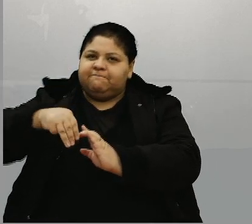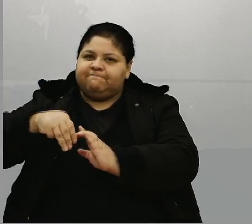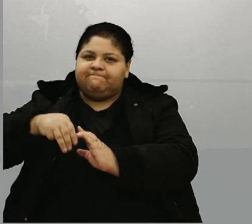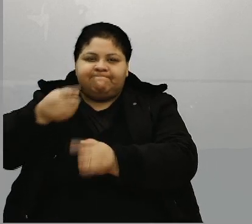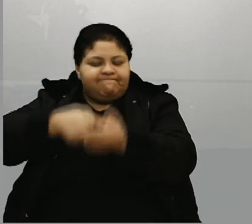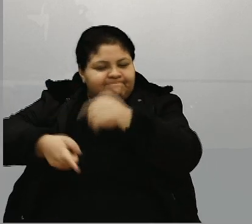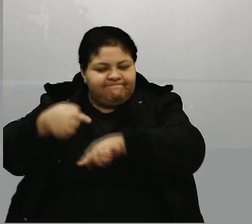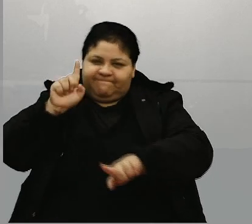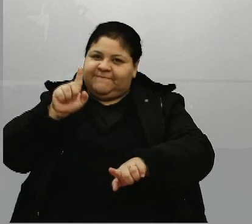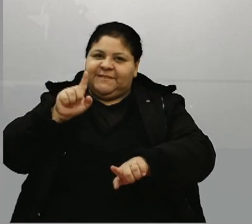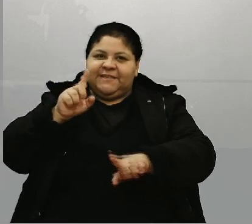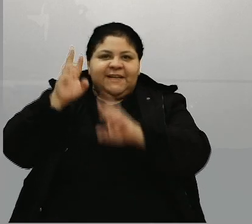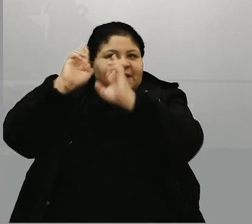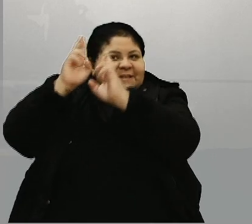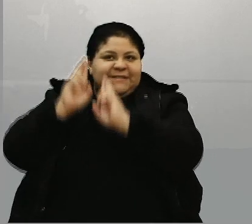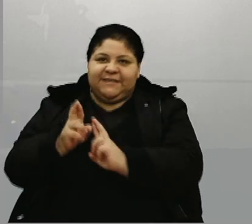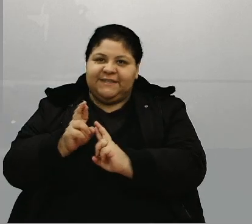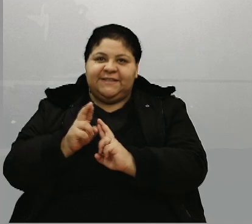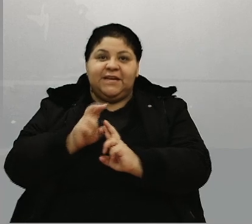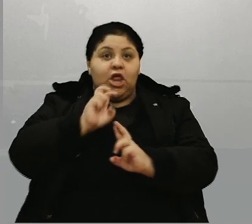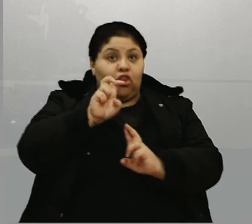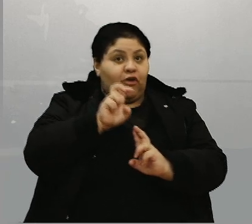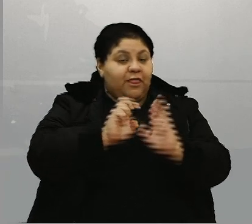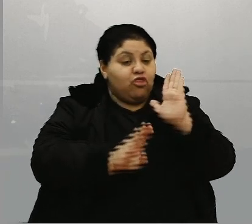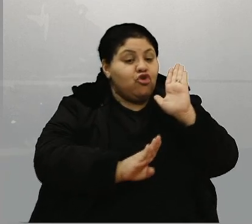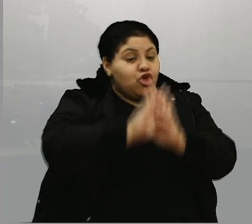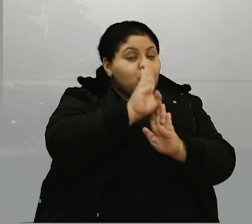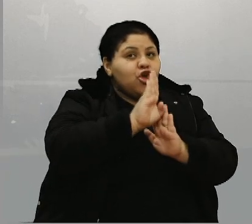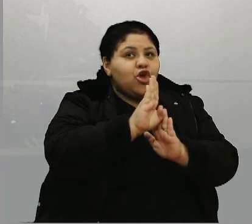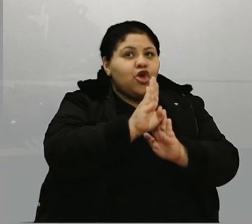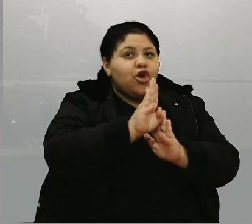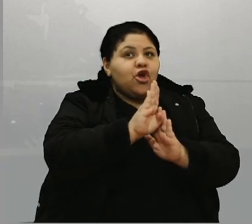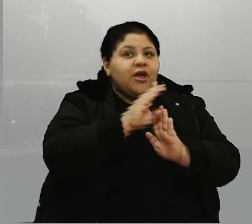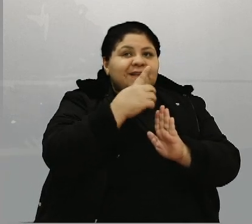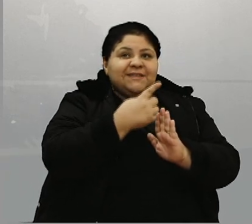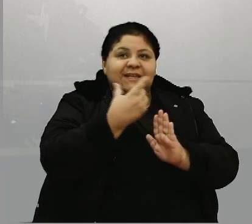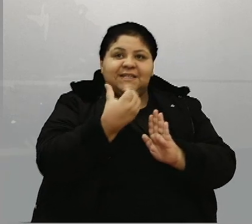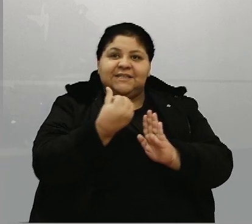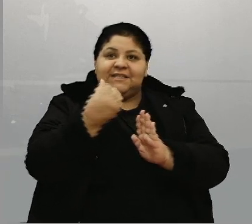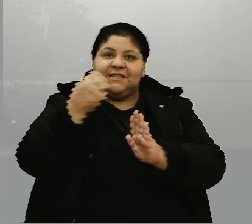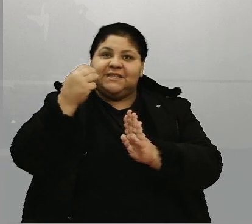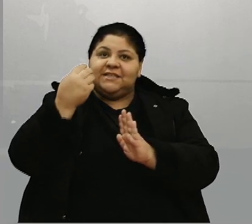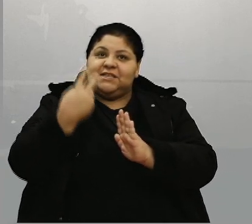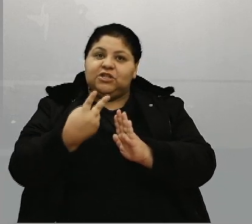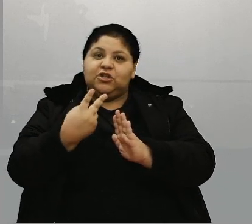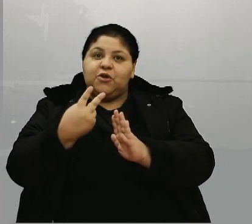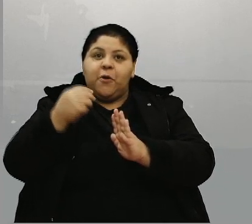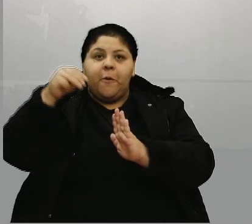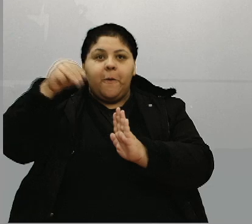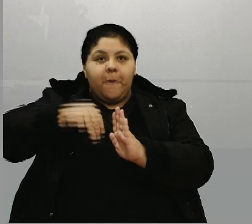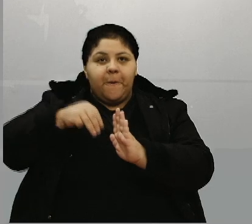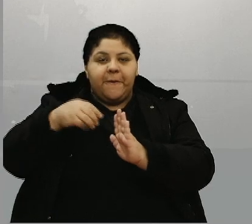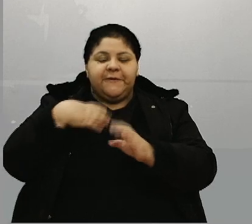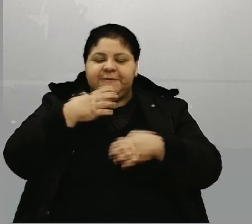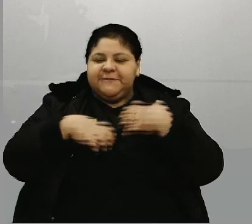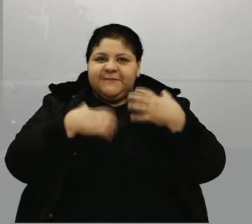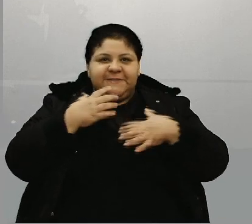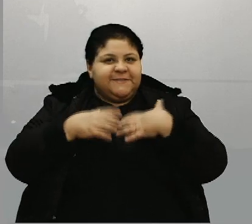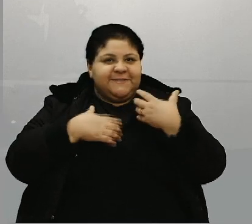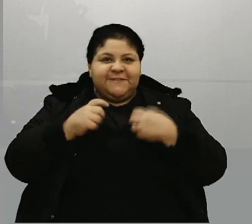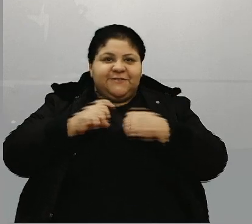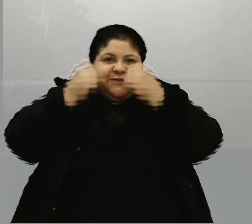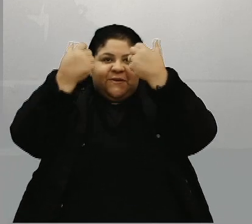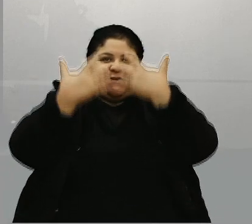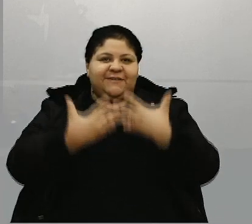nossas expectativas. No 5º e último lançamento, atingimos 162 metros. Os sentimentos eram inexplicáveis,